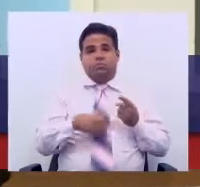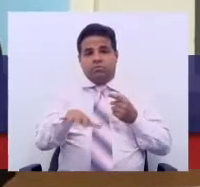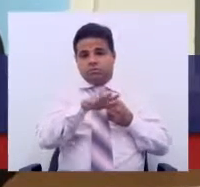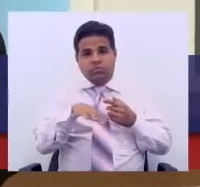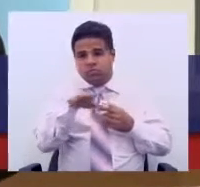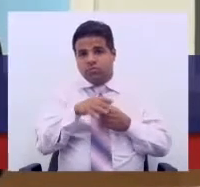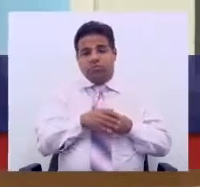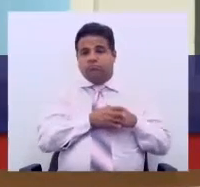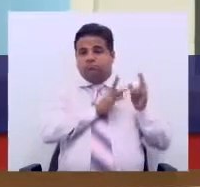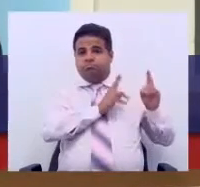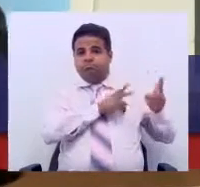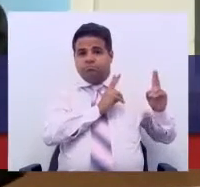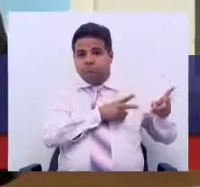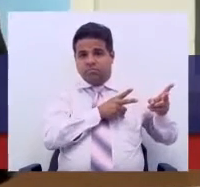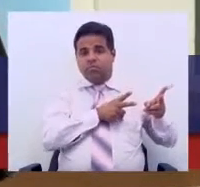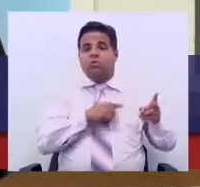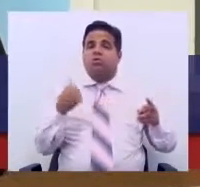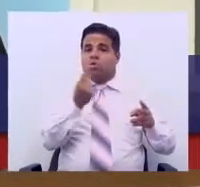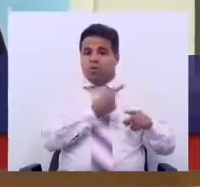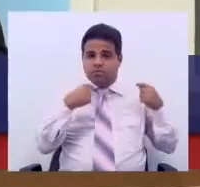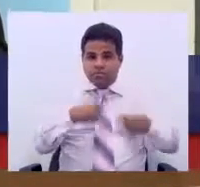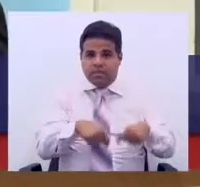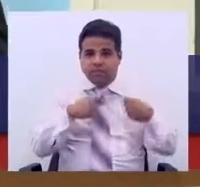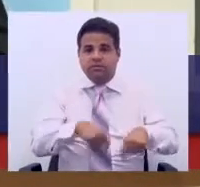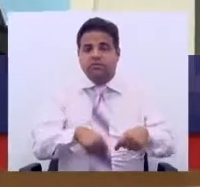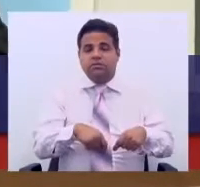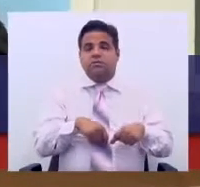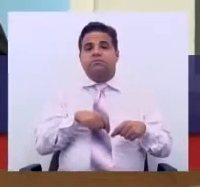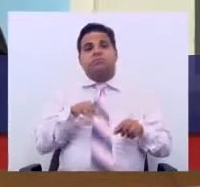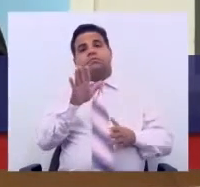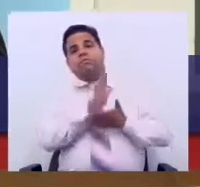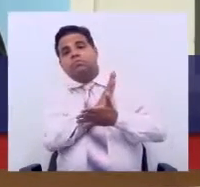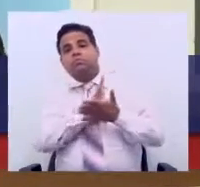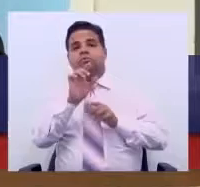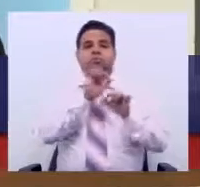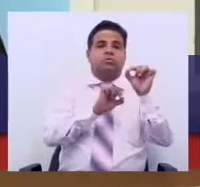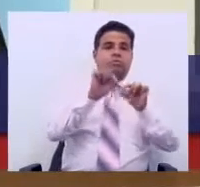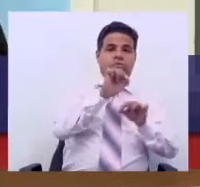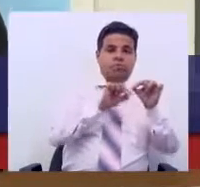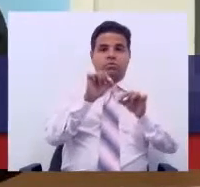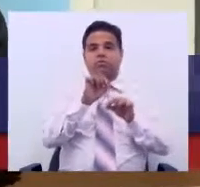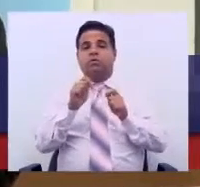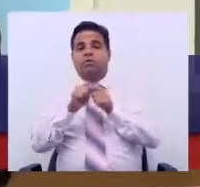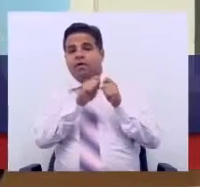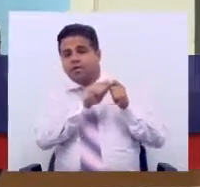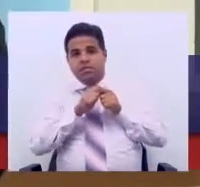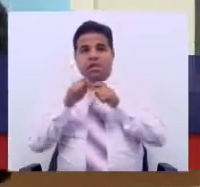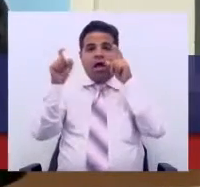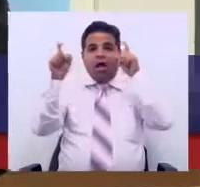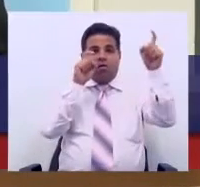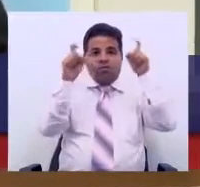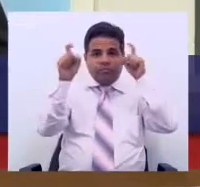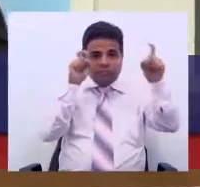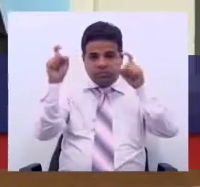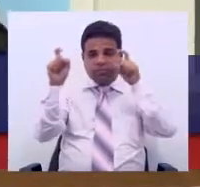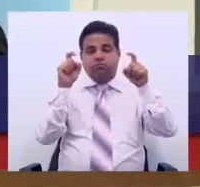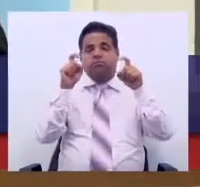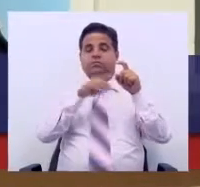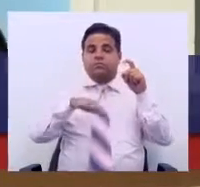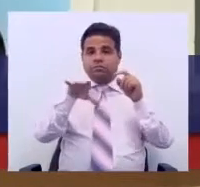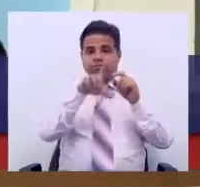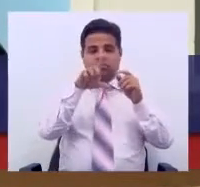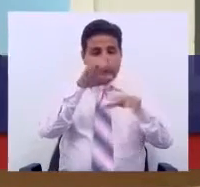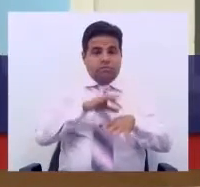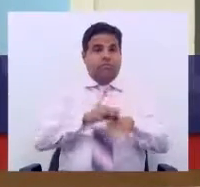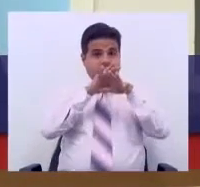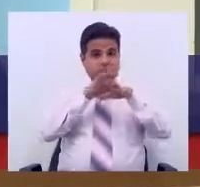mesma. Eu acho que nós precisamos, em certas situações, fazer a reunião dos líderes de partidários